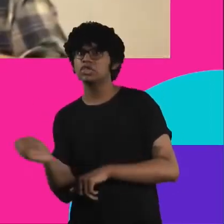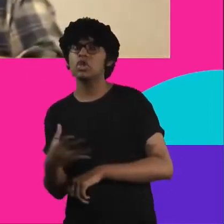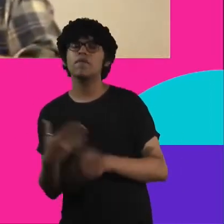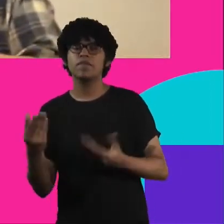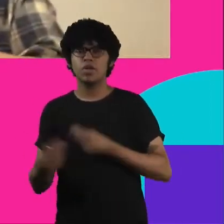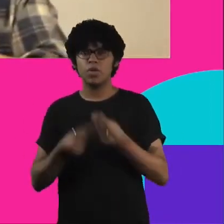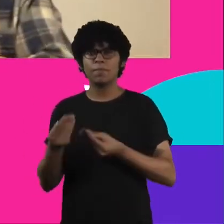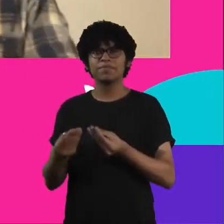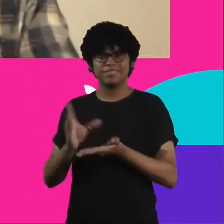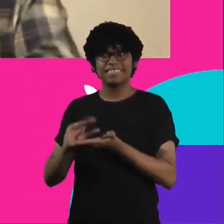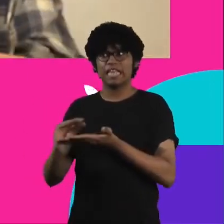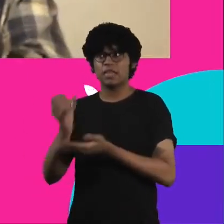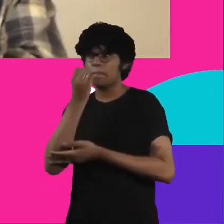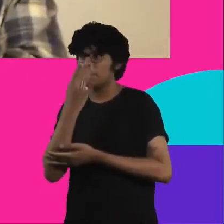onde